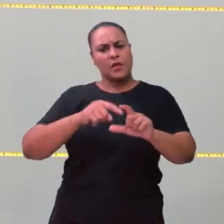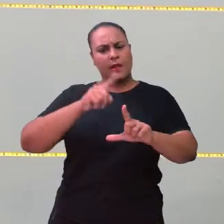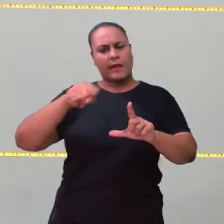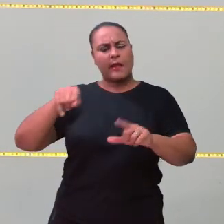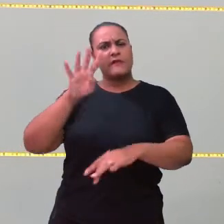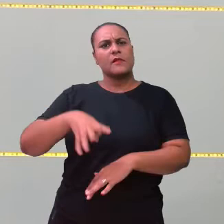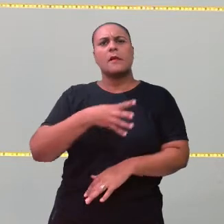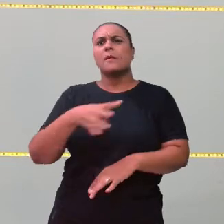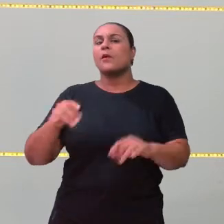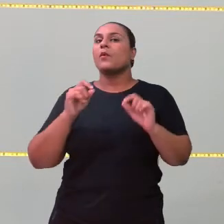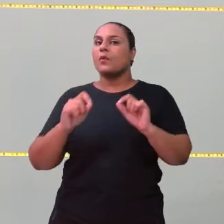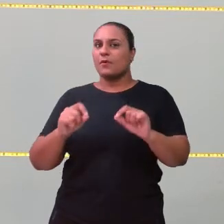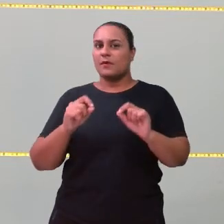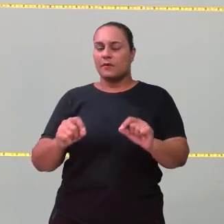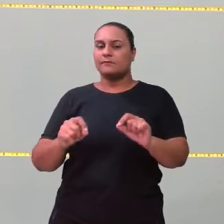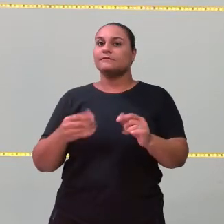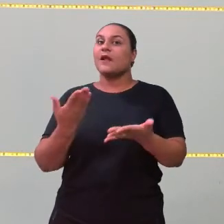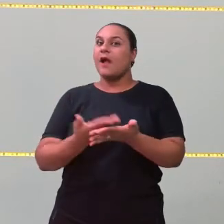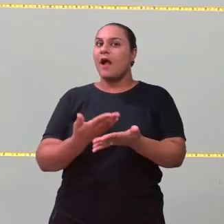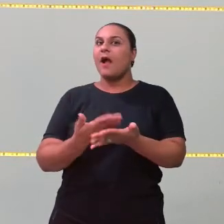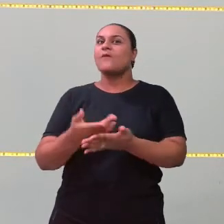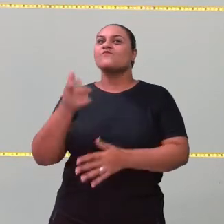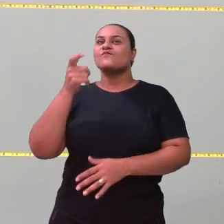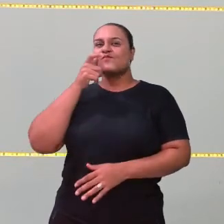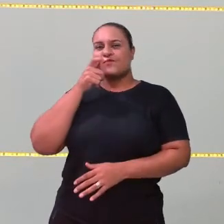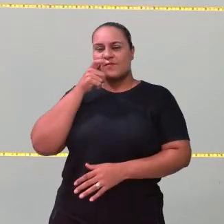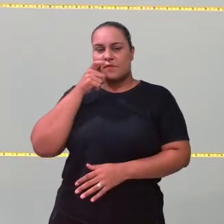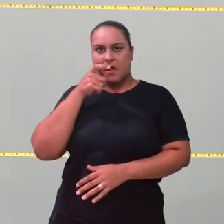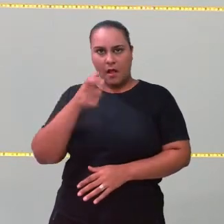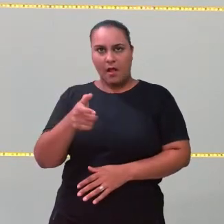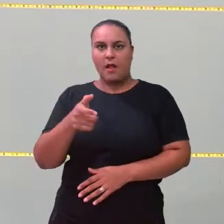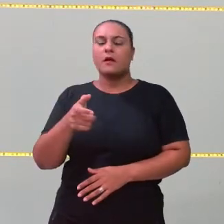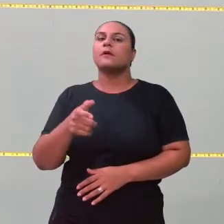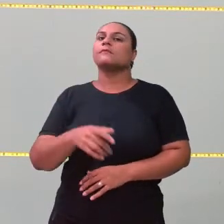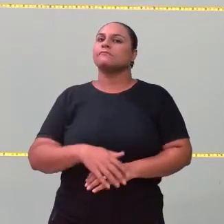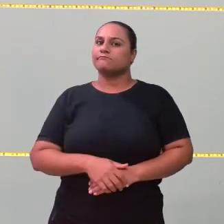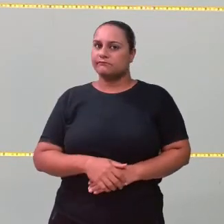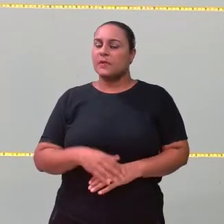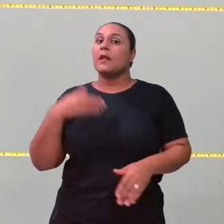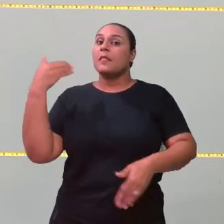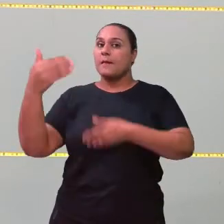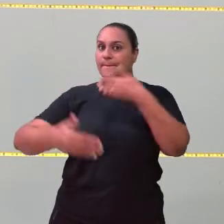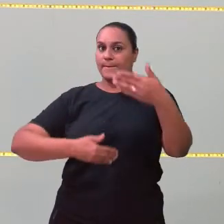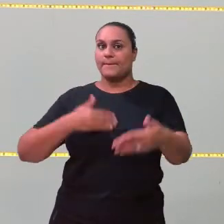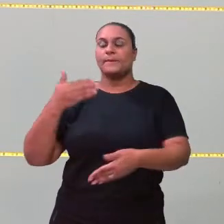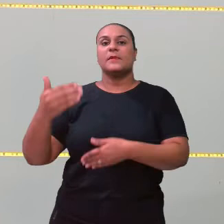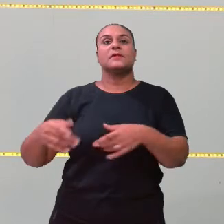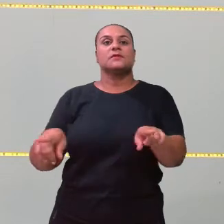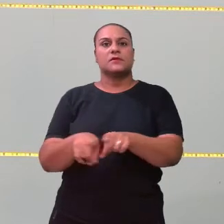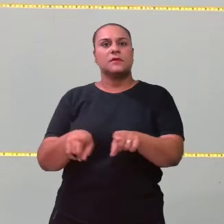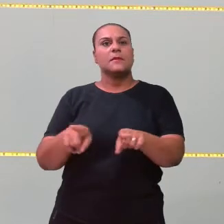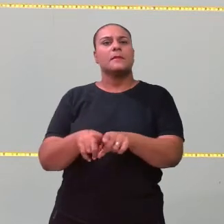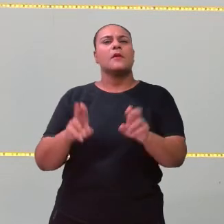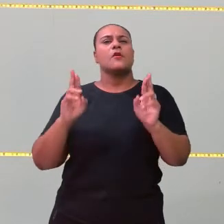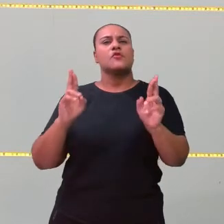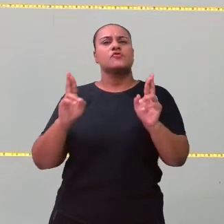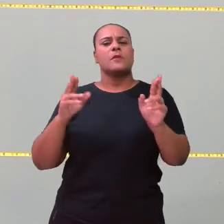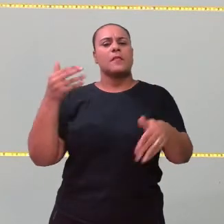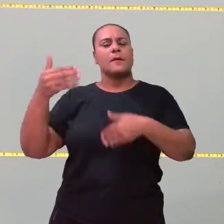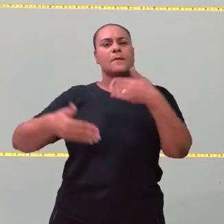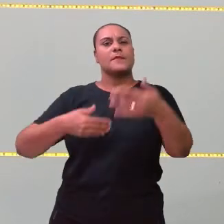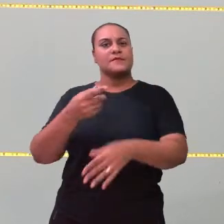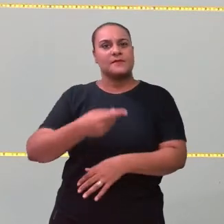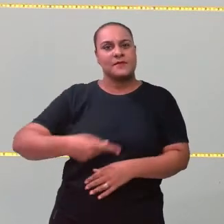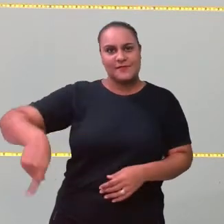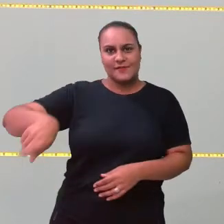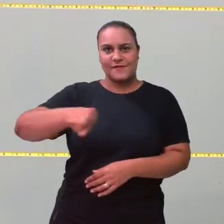sobre gráfico? A aula está bem interessante. A aula também está bem participativa, onde eu conto com a participação de todos